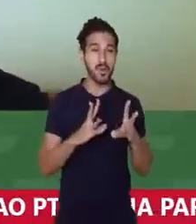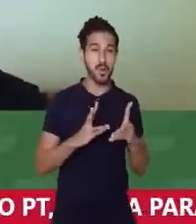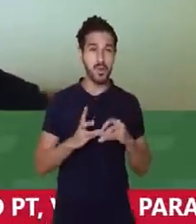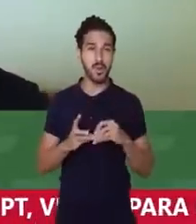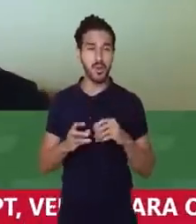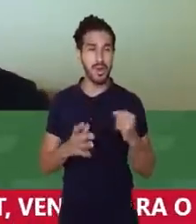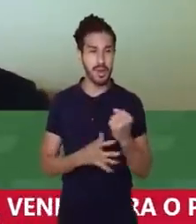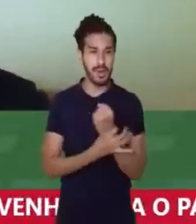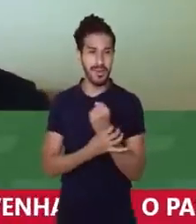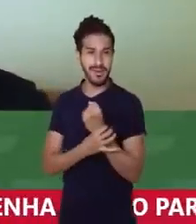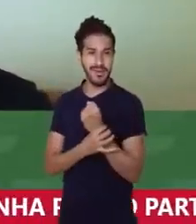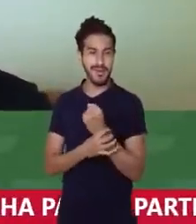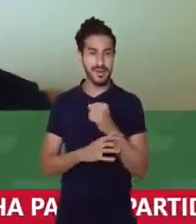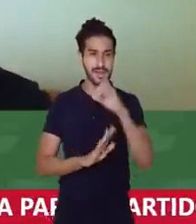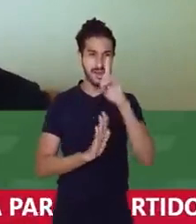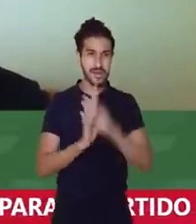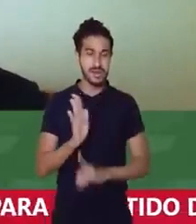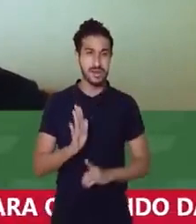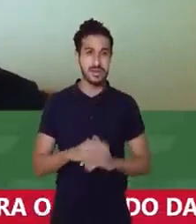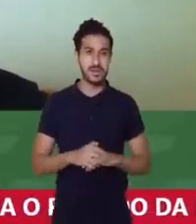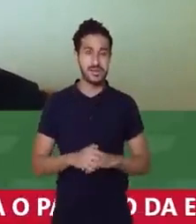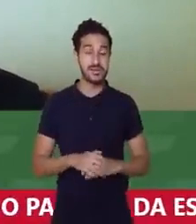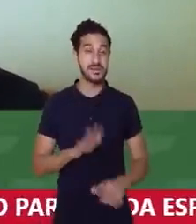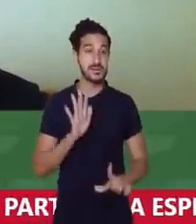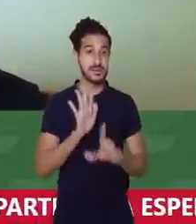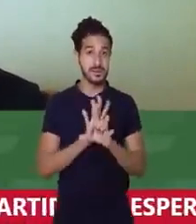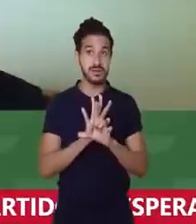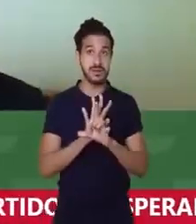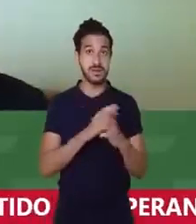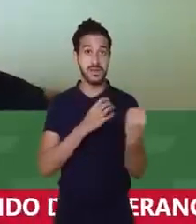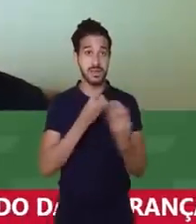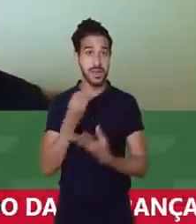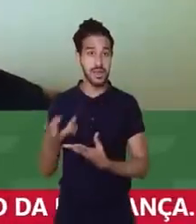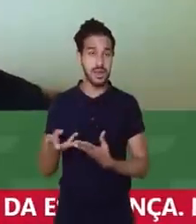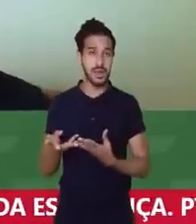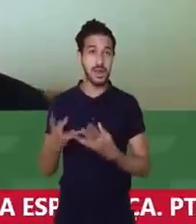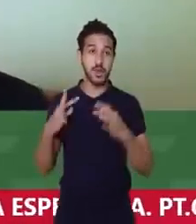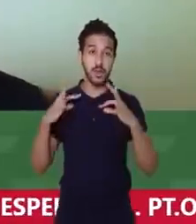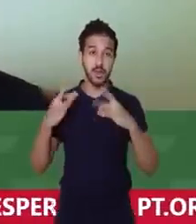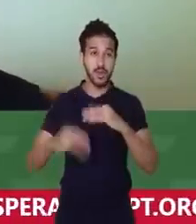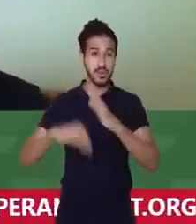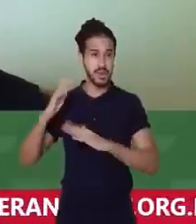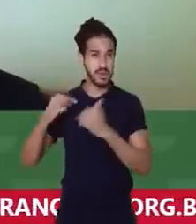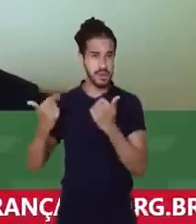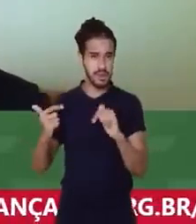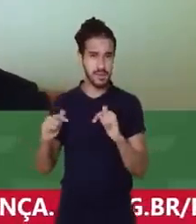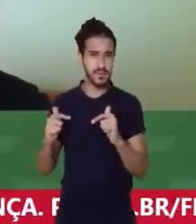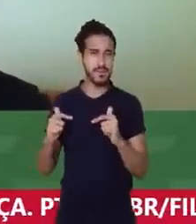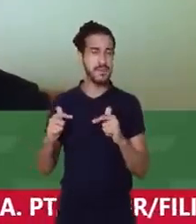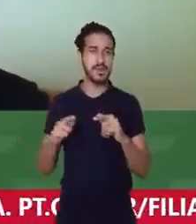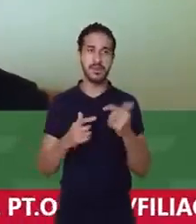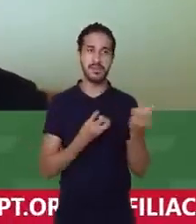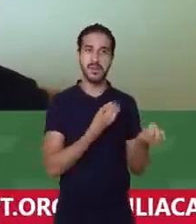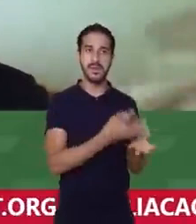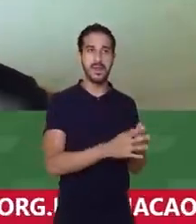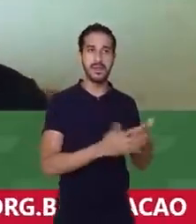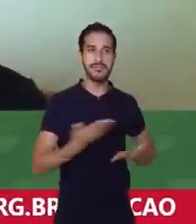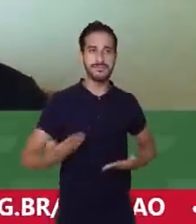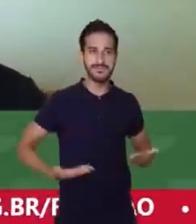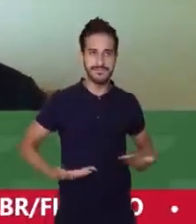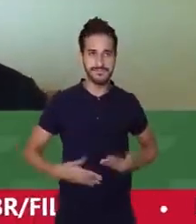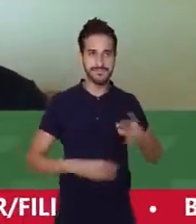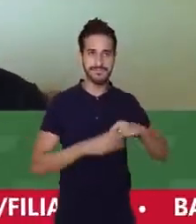aquelas garantias que a legislação dava a todos os trabalhadores não eram dadas às empregadas